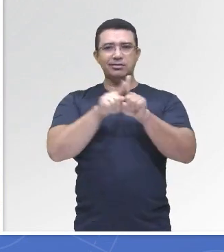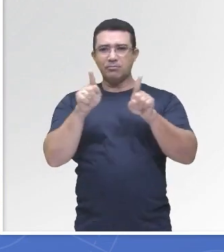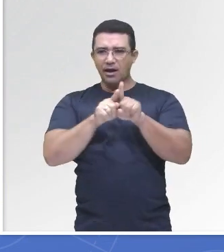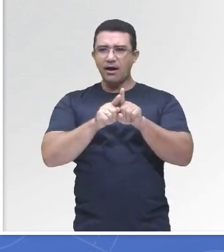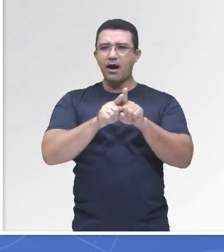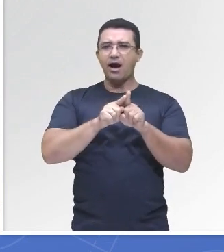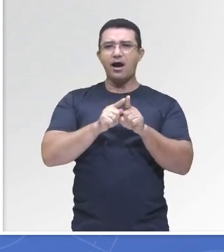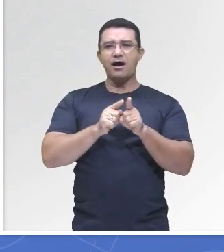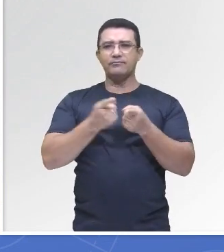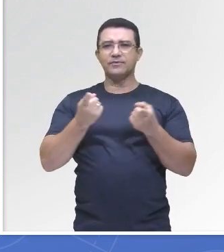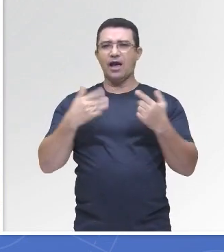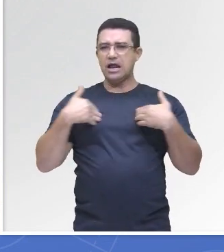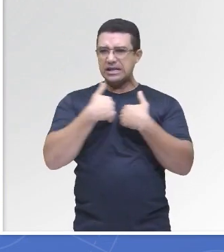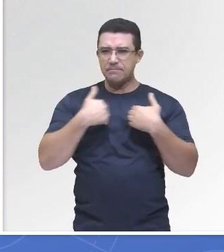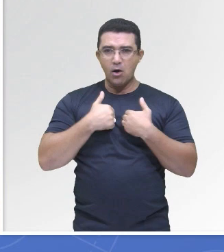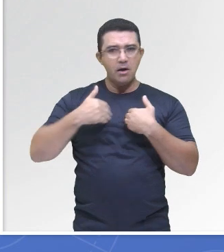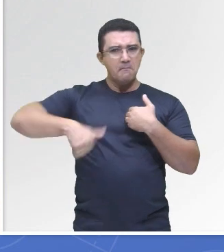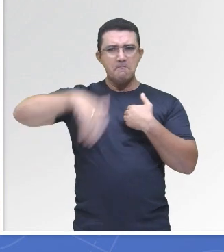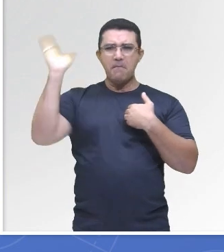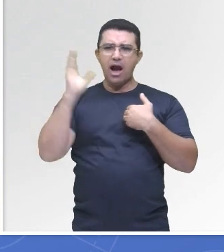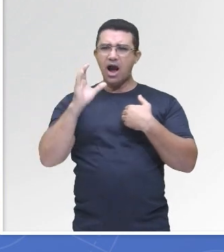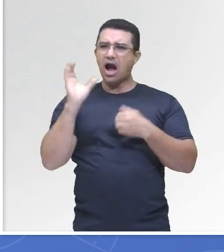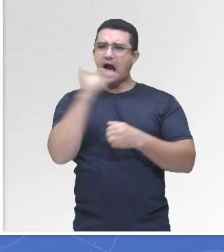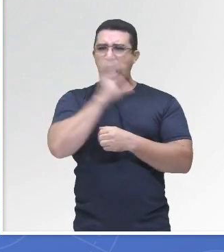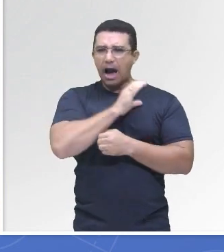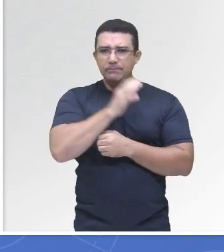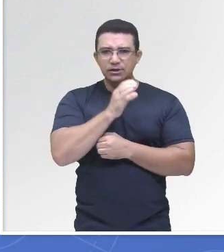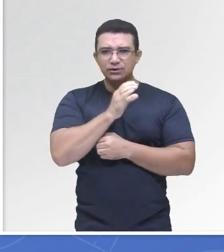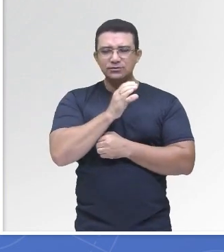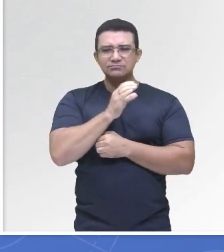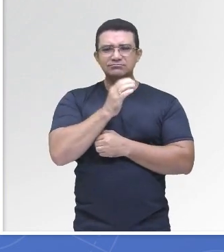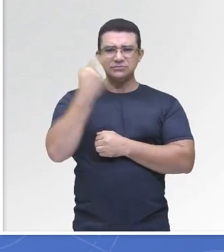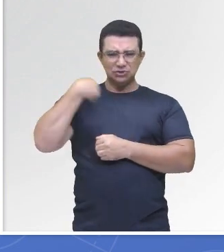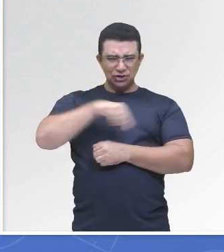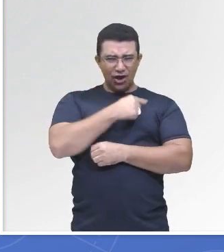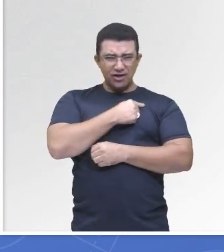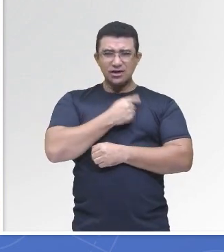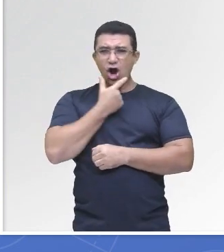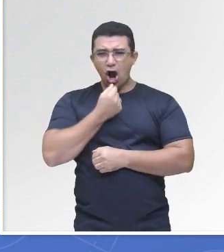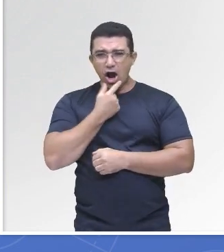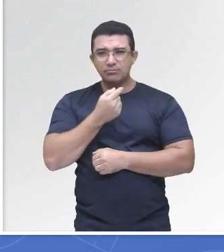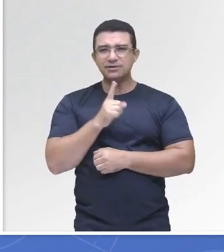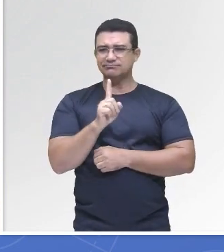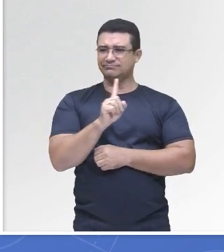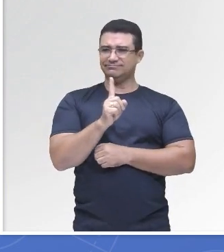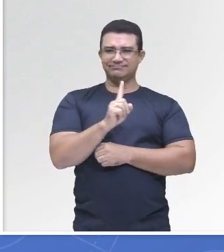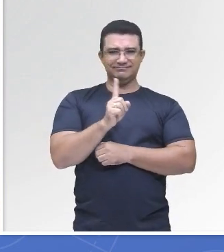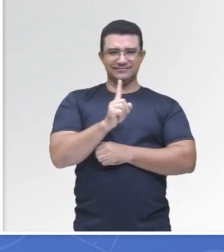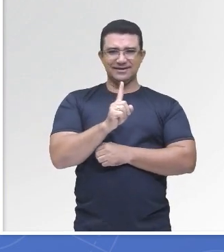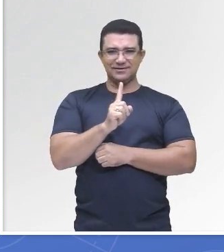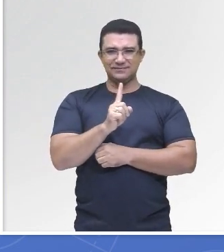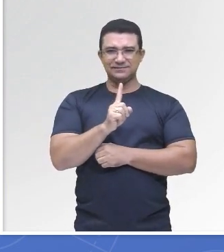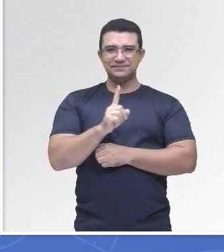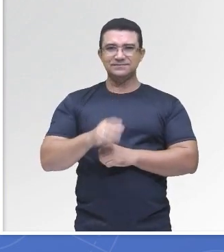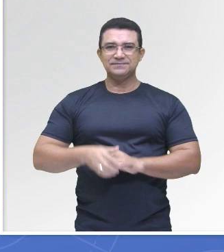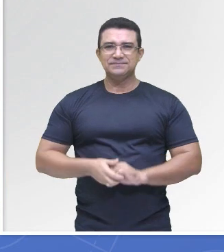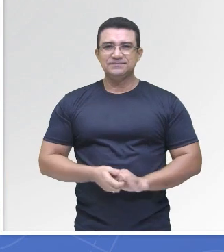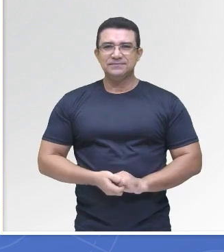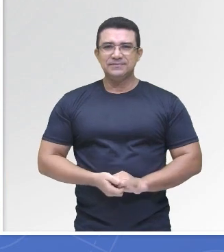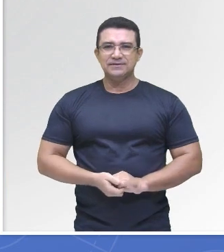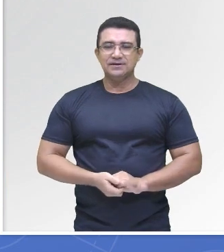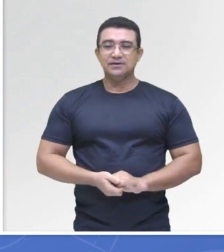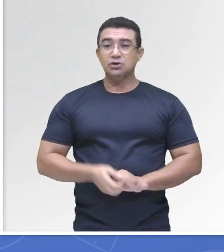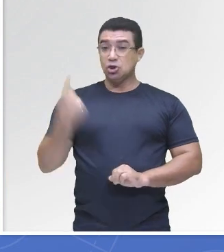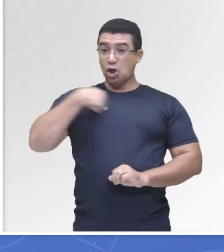velozes, também tem animais bem mais rápidos que a gente, que nem vale a pena apostar uma corrida com eles, certo? Nós